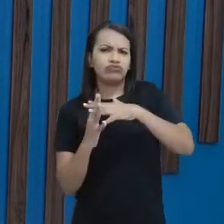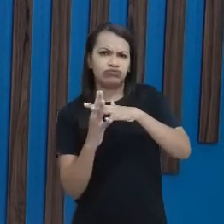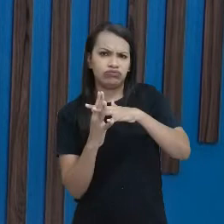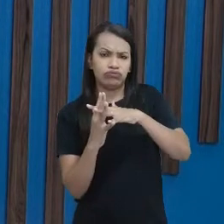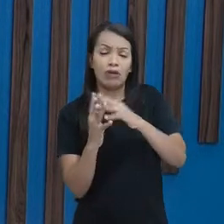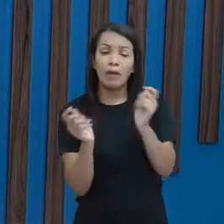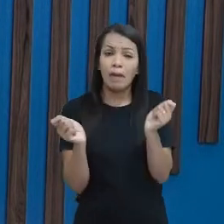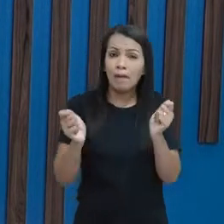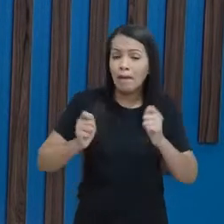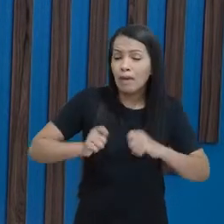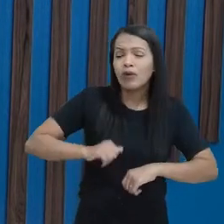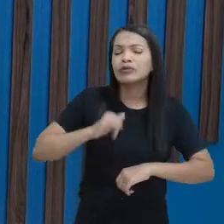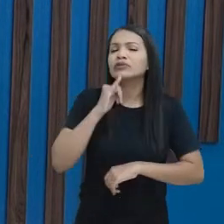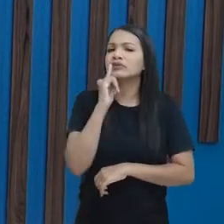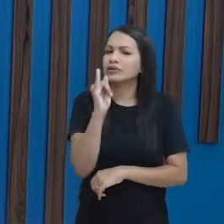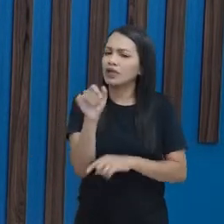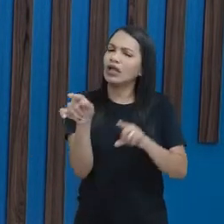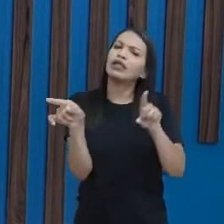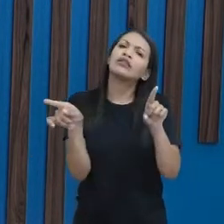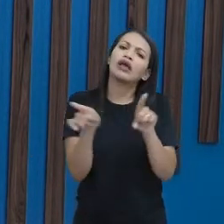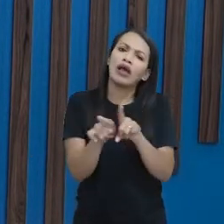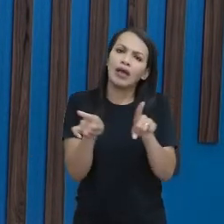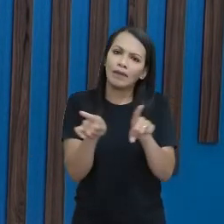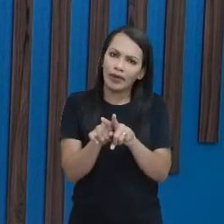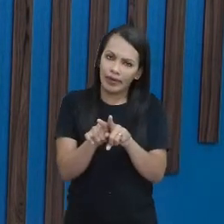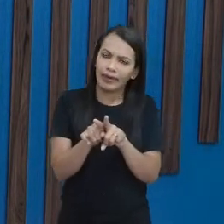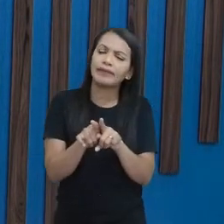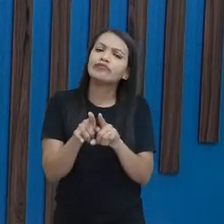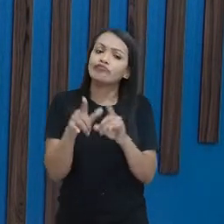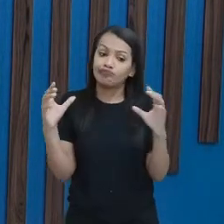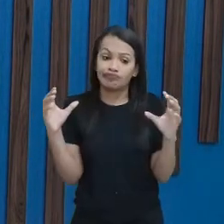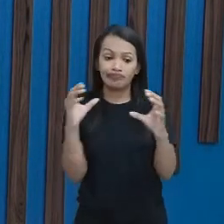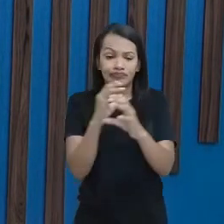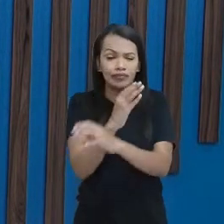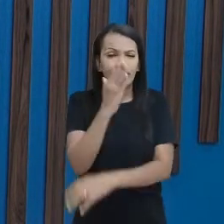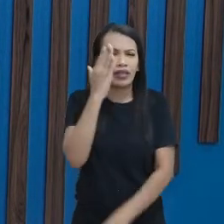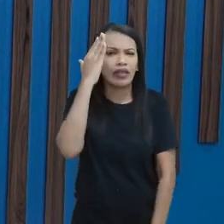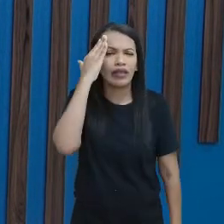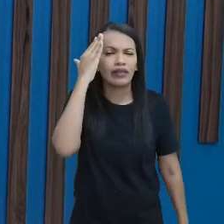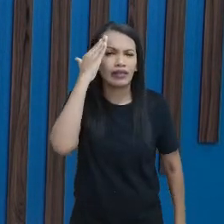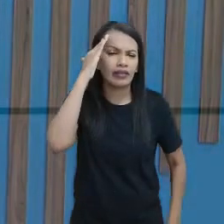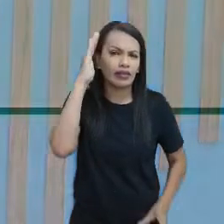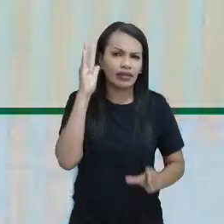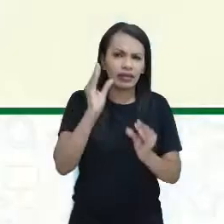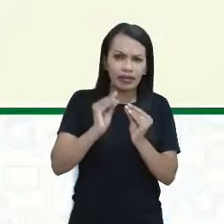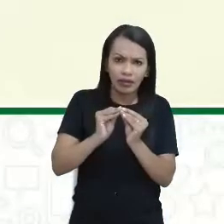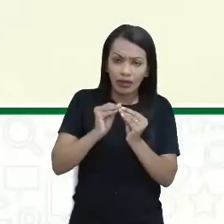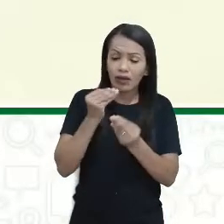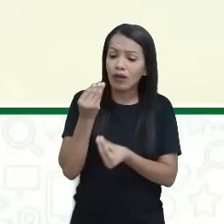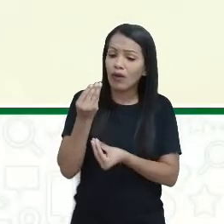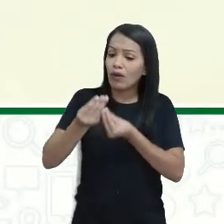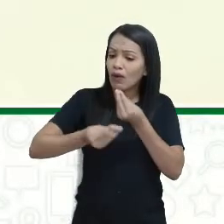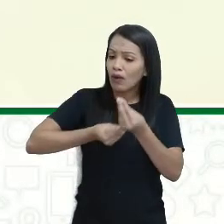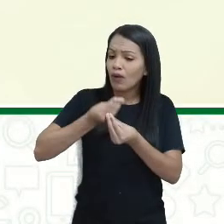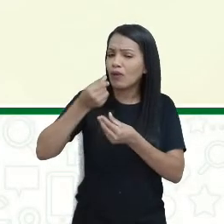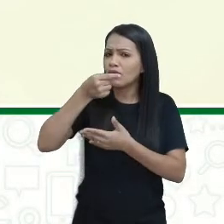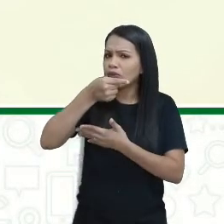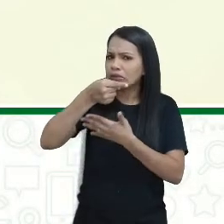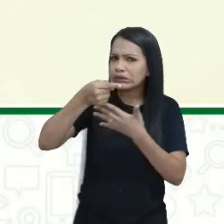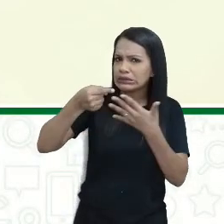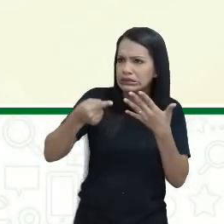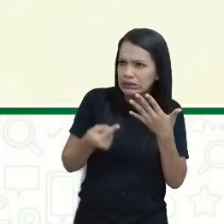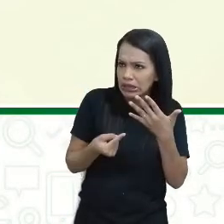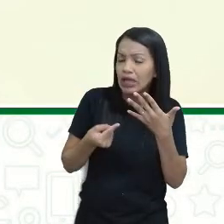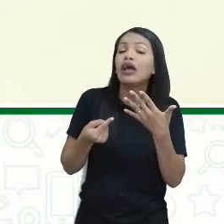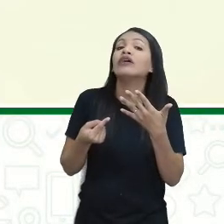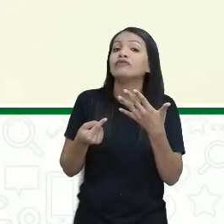poderia dizer também, para completar esse entendimento do clímax como elemento de texto narrativo, é aquele ponto máximo